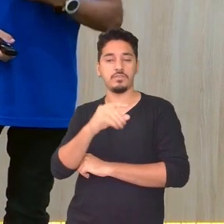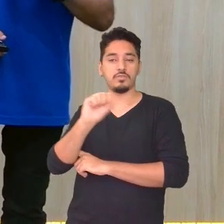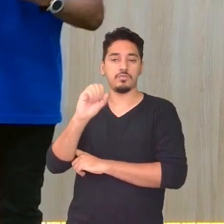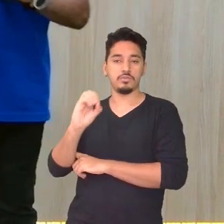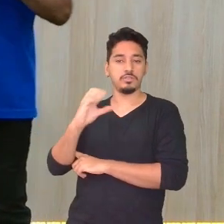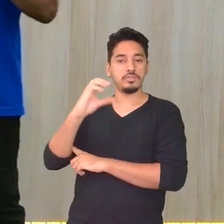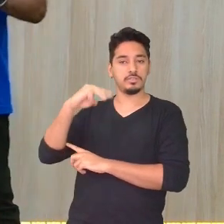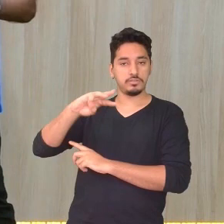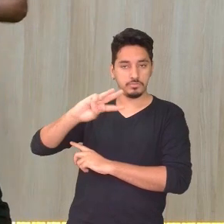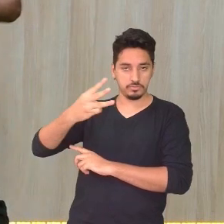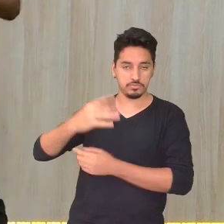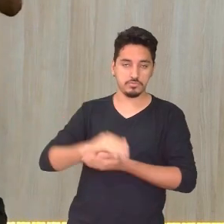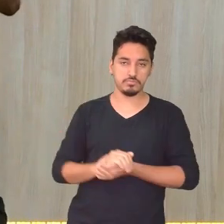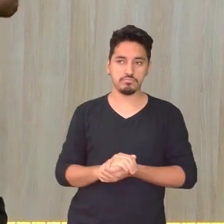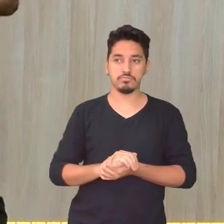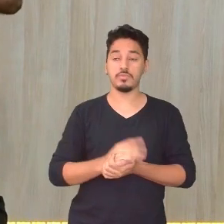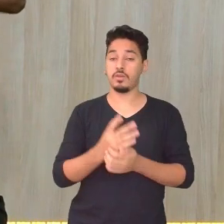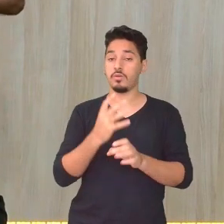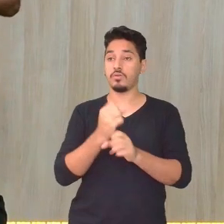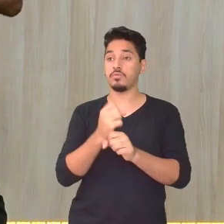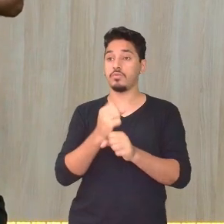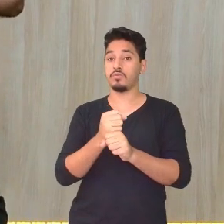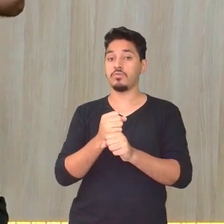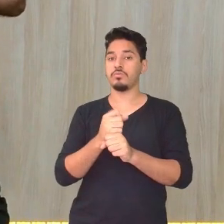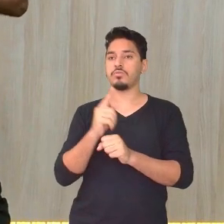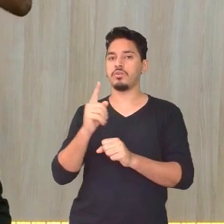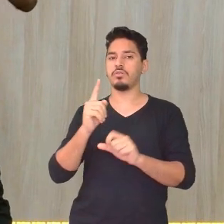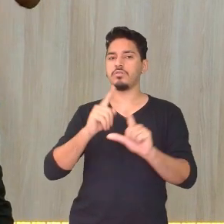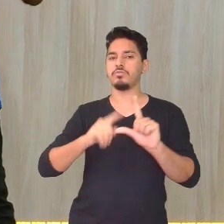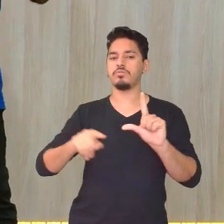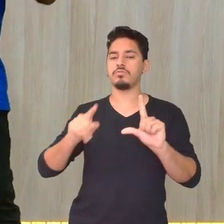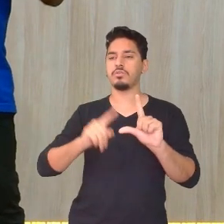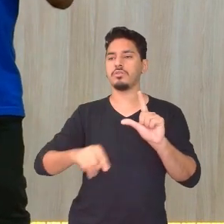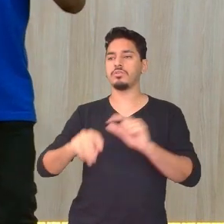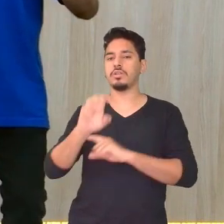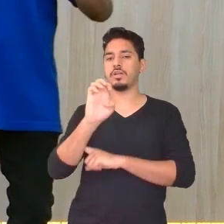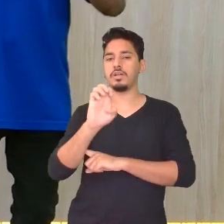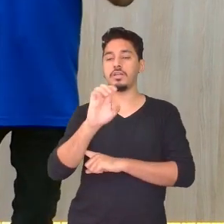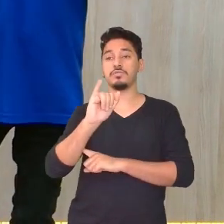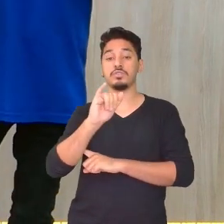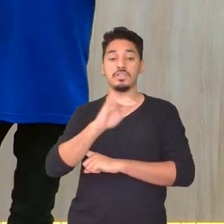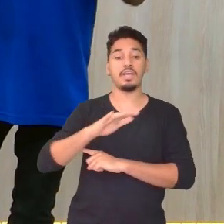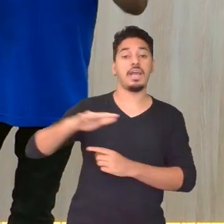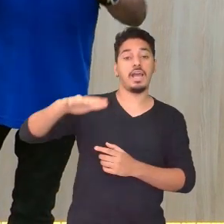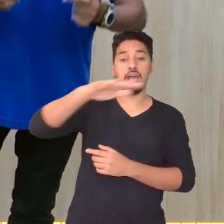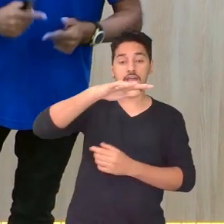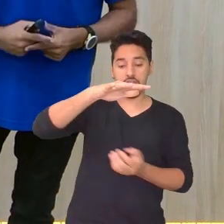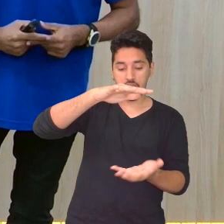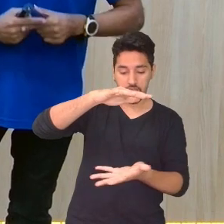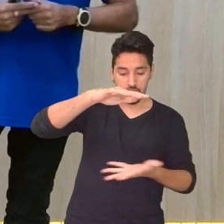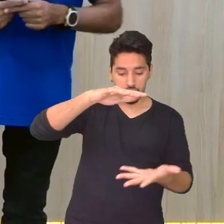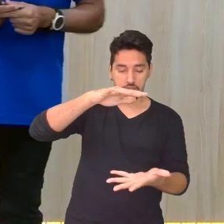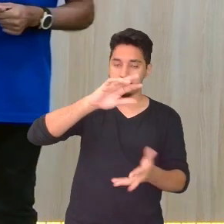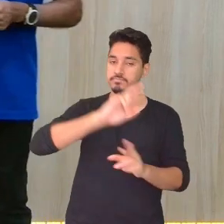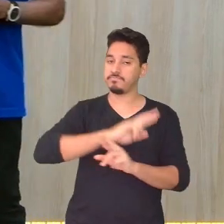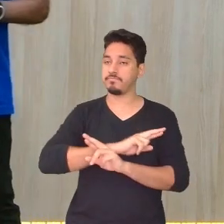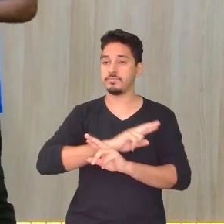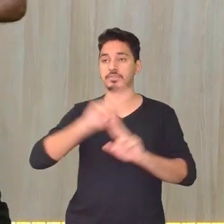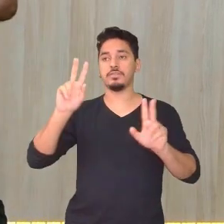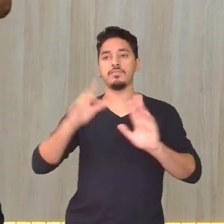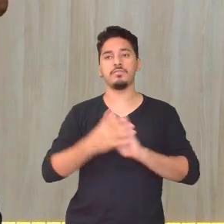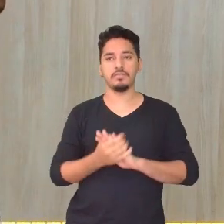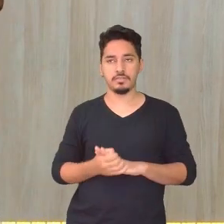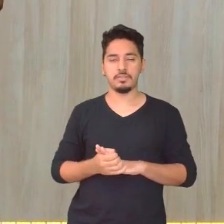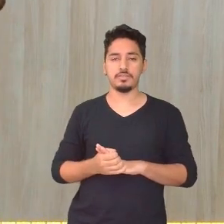2.260,80 centímetros cúbicos. Calcular o volume, que é a letra E. Calcular a área já vai dar outra alternativa correspondente aí